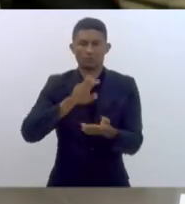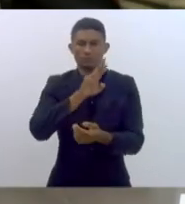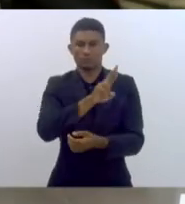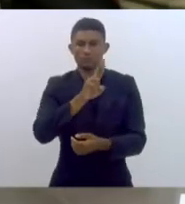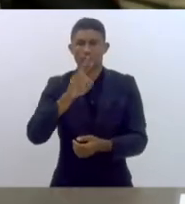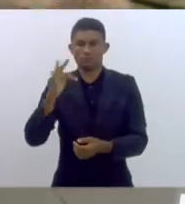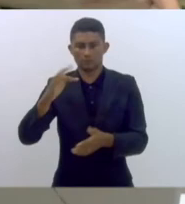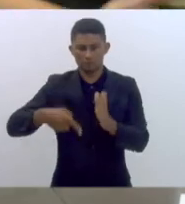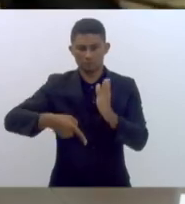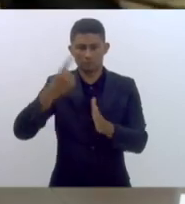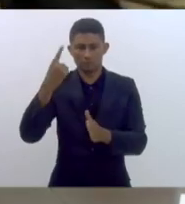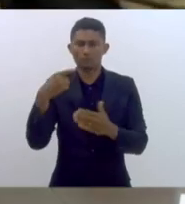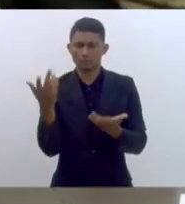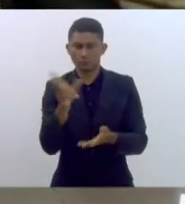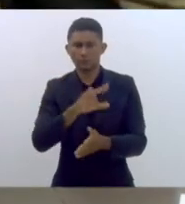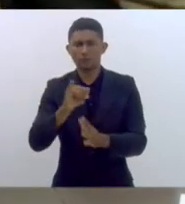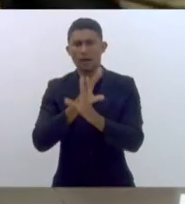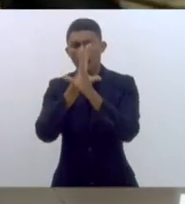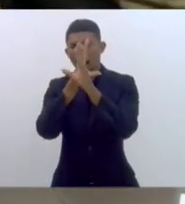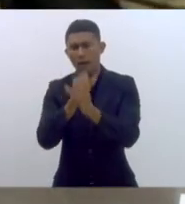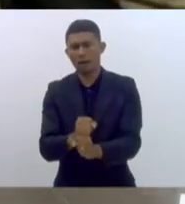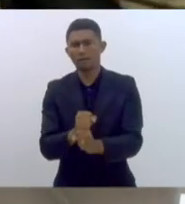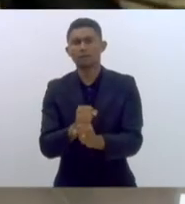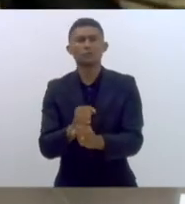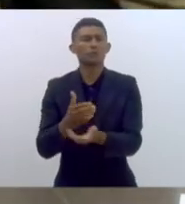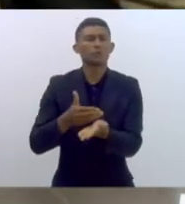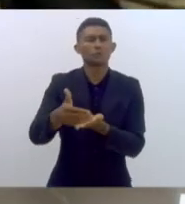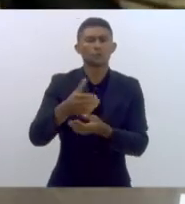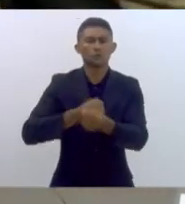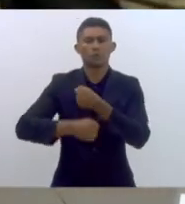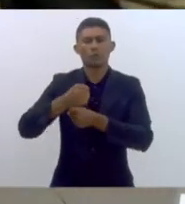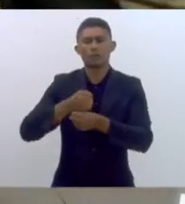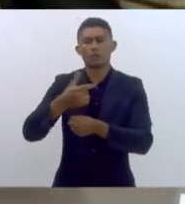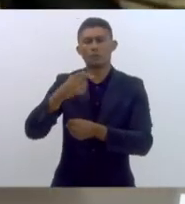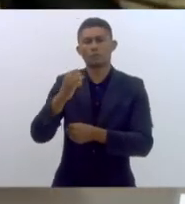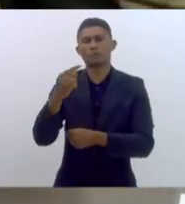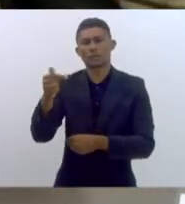será calculado desde 2017. Como é que foi